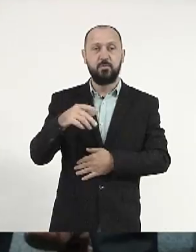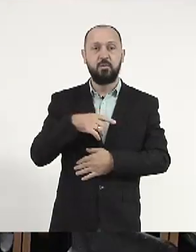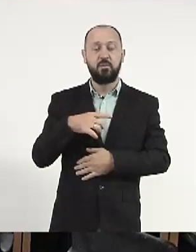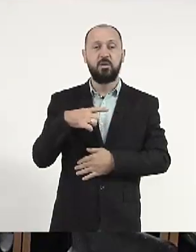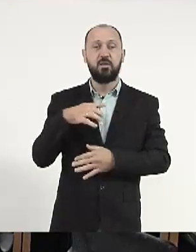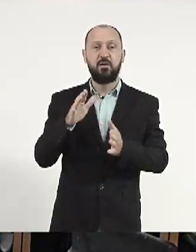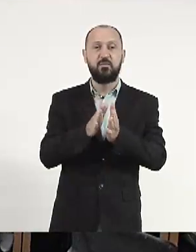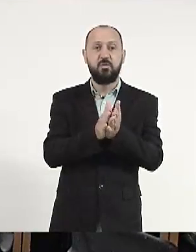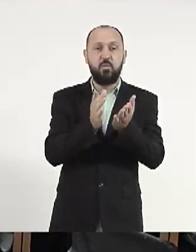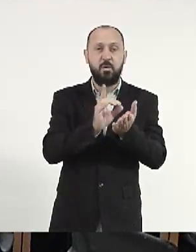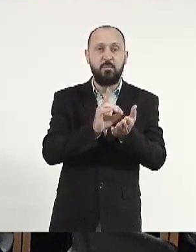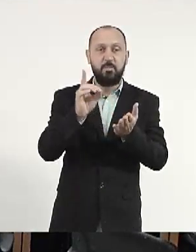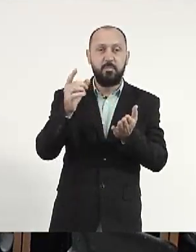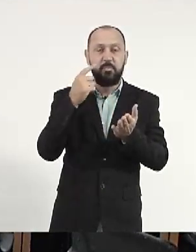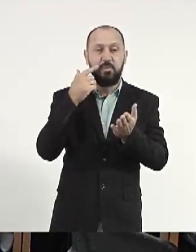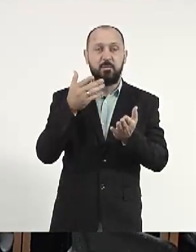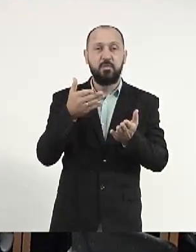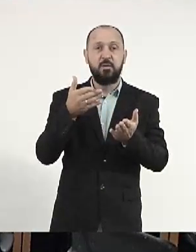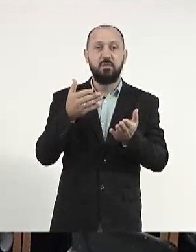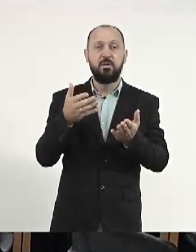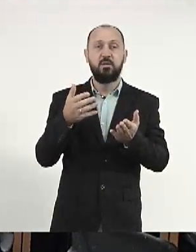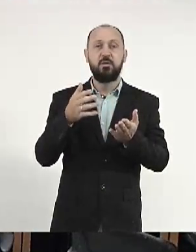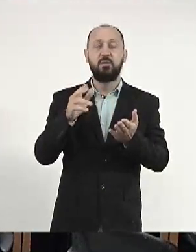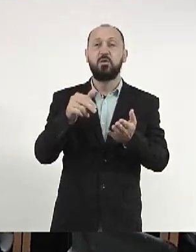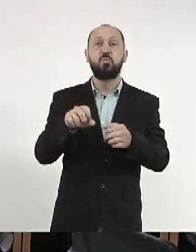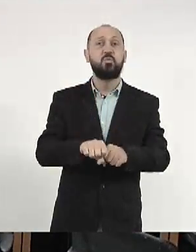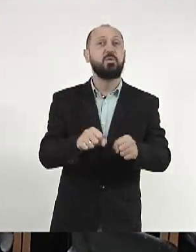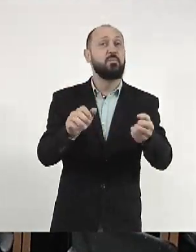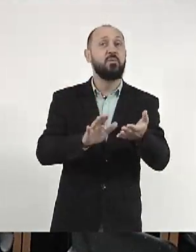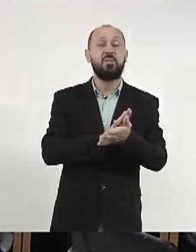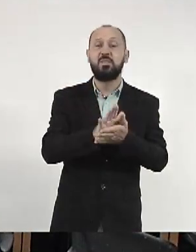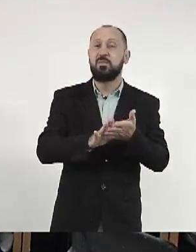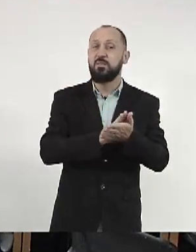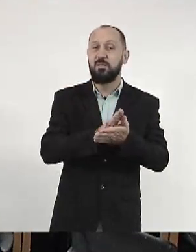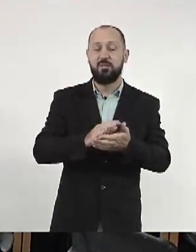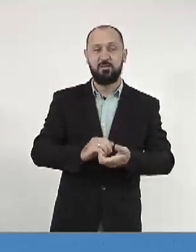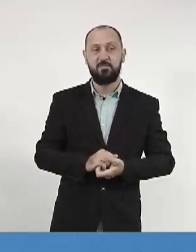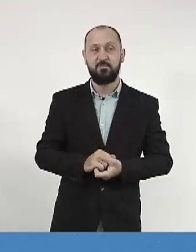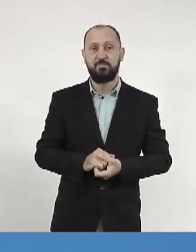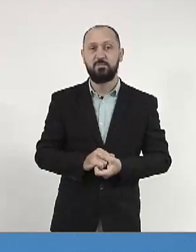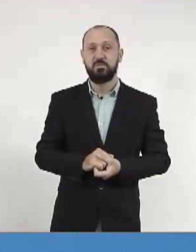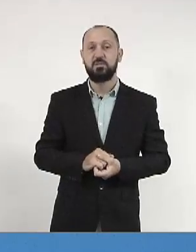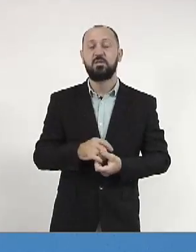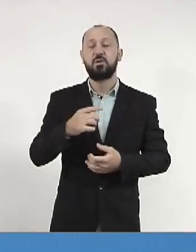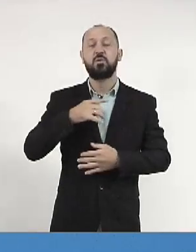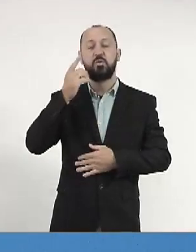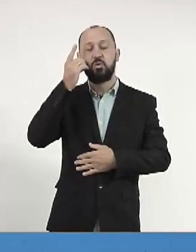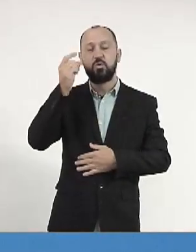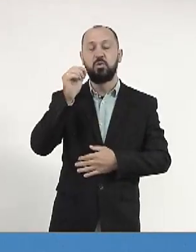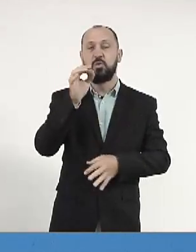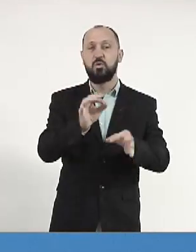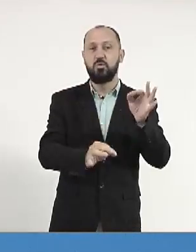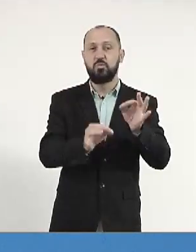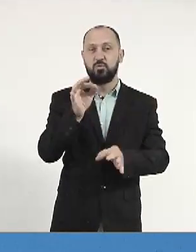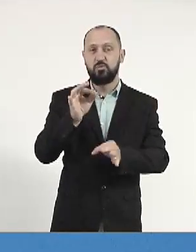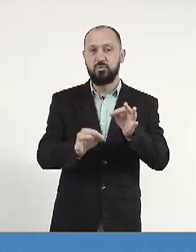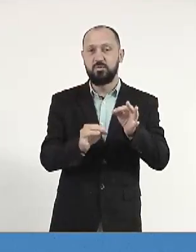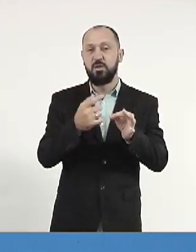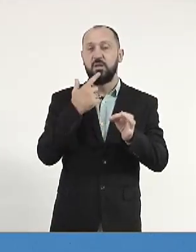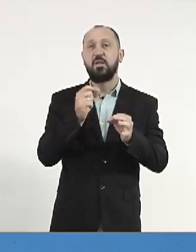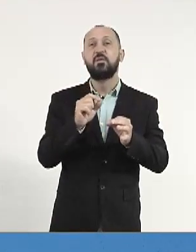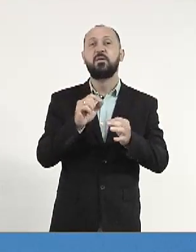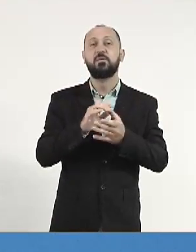na mão, com a bandeira, ele não entrou, não quebrou nada. E o Alexandre de Moraes está